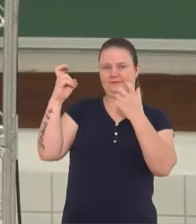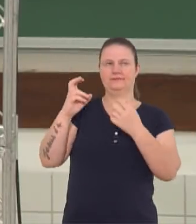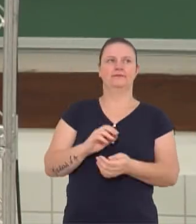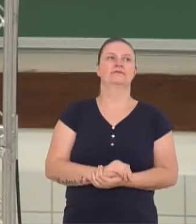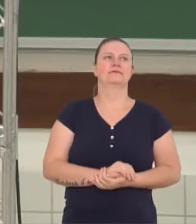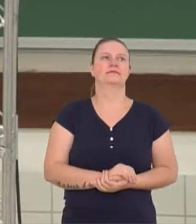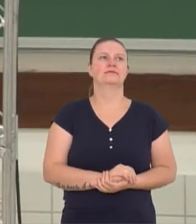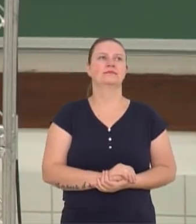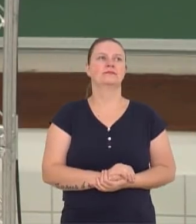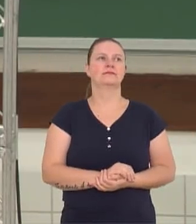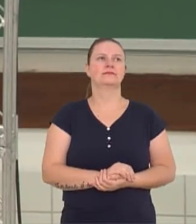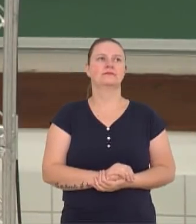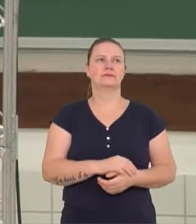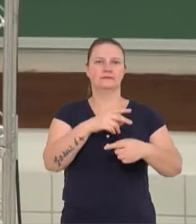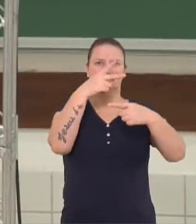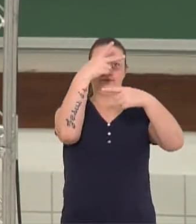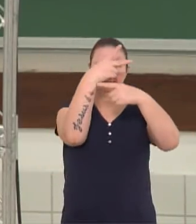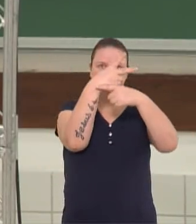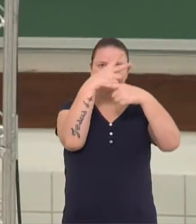lá.